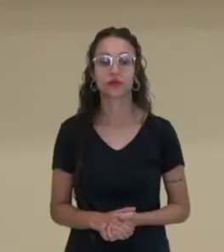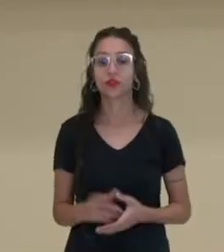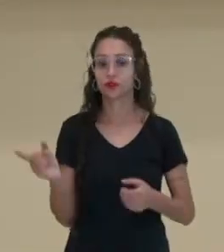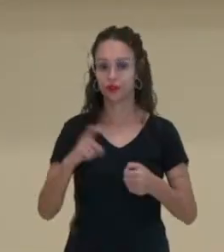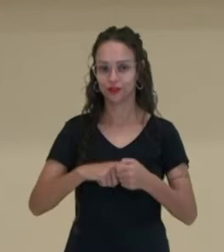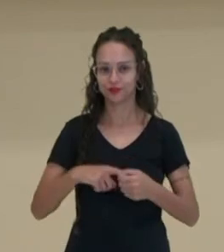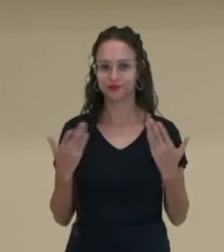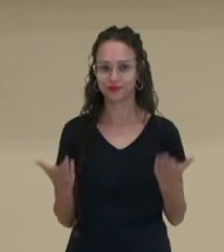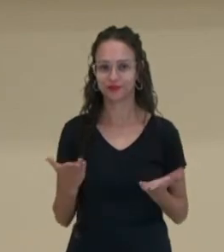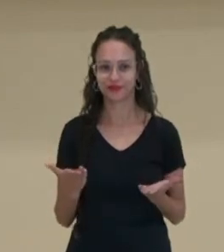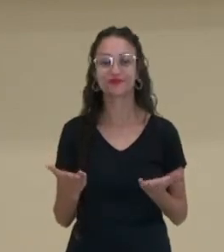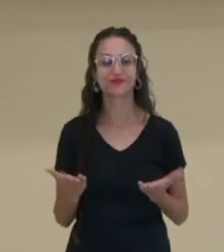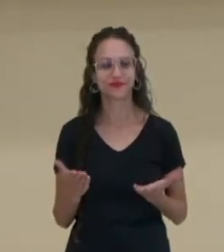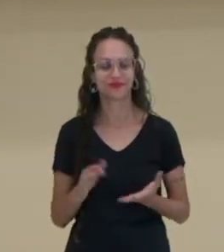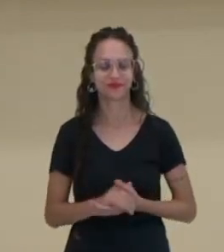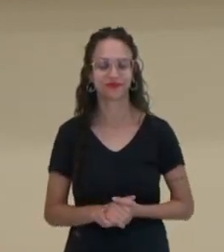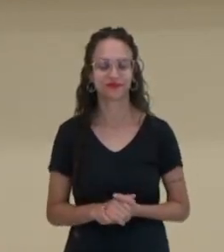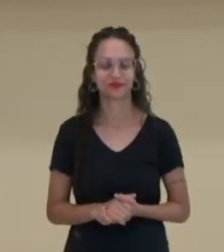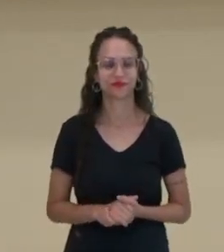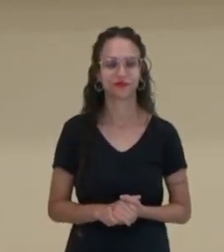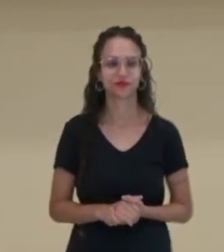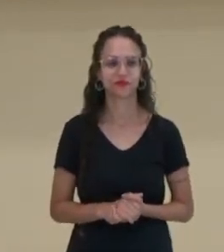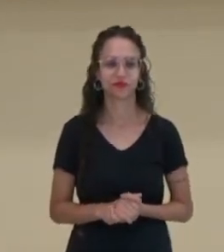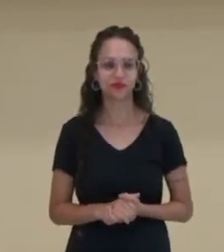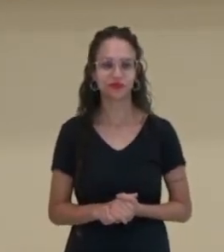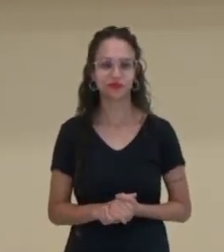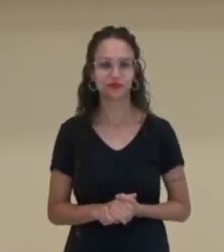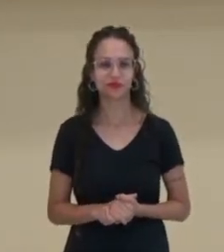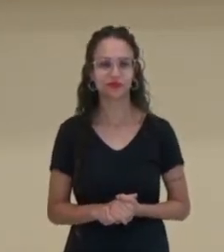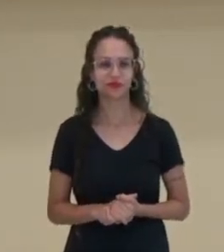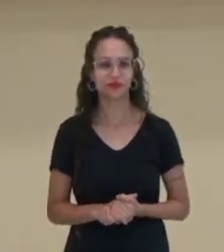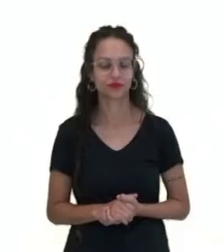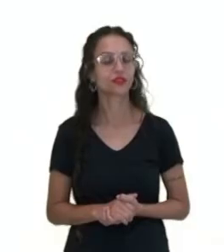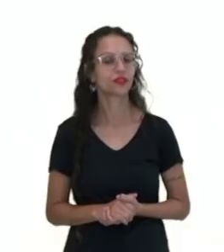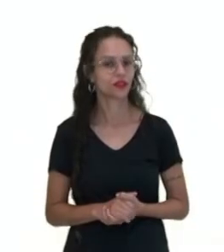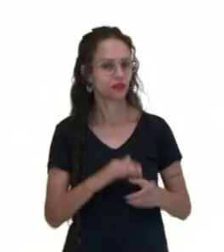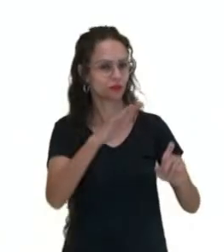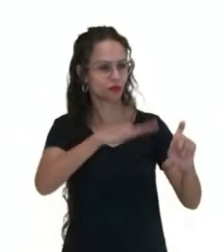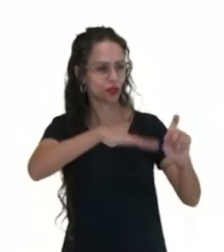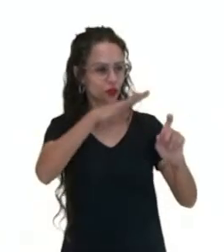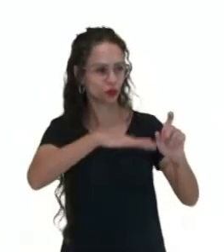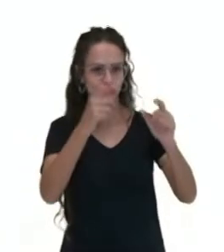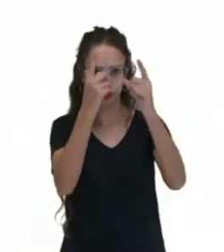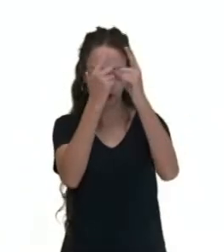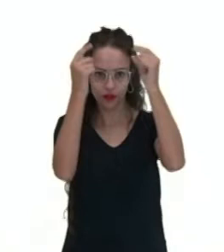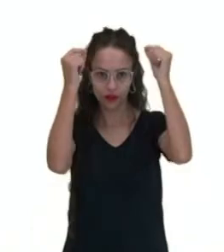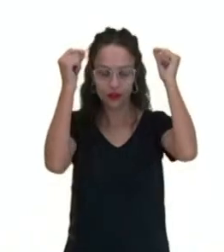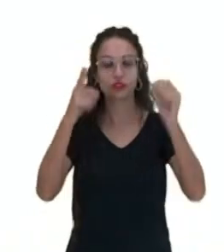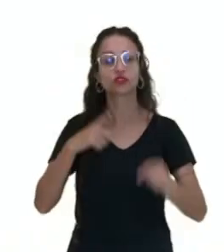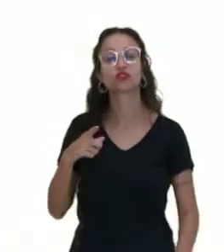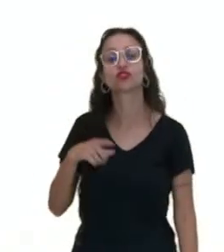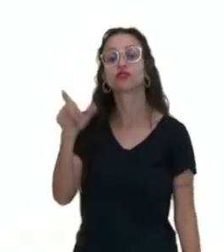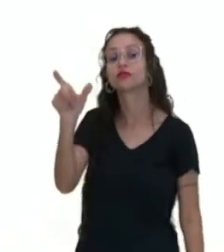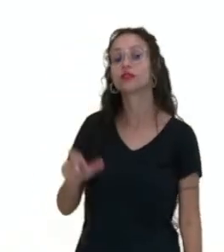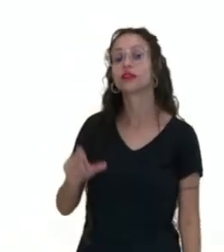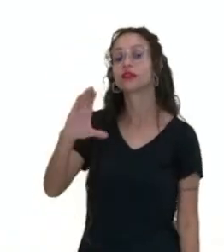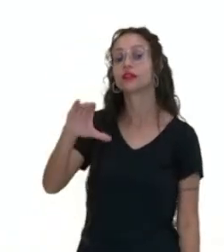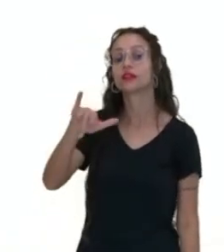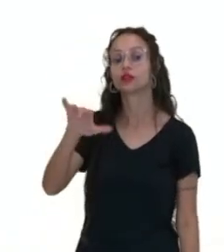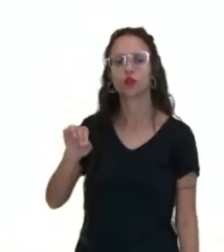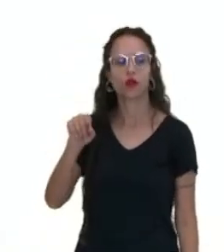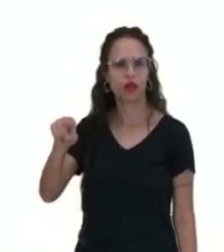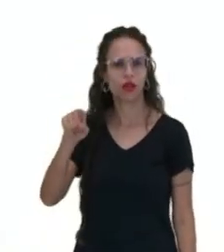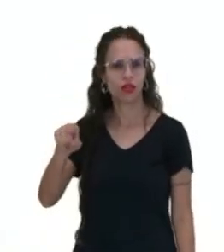Voltei, galerinha, no sexto ano. Vamos lá. Na mitologia grega havia a musa da história, chamada de Clio, que